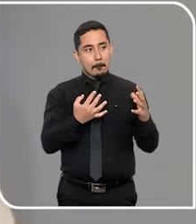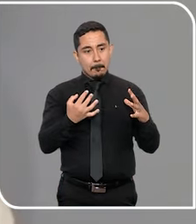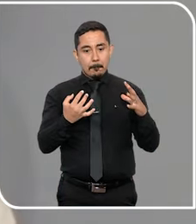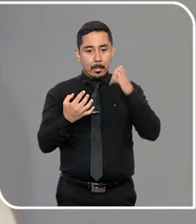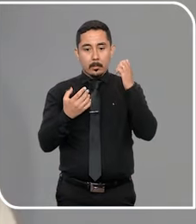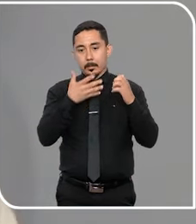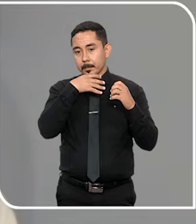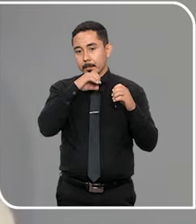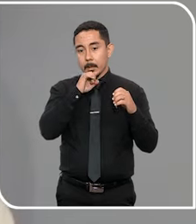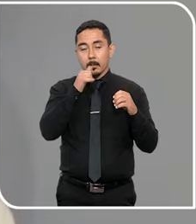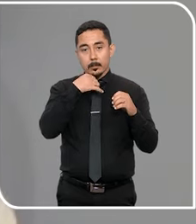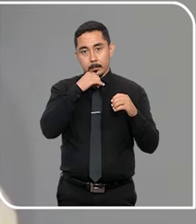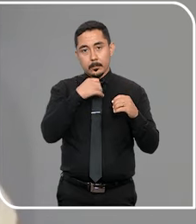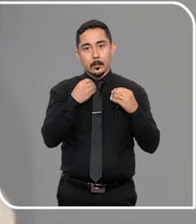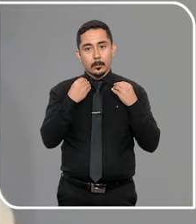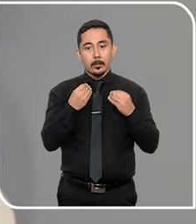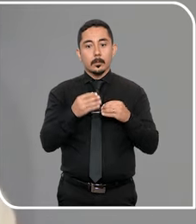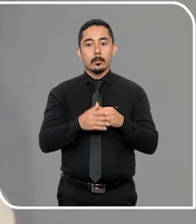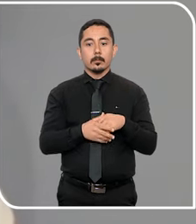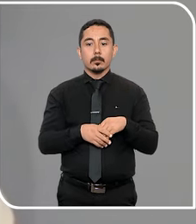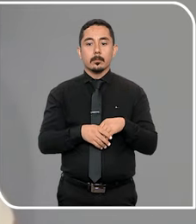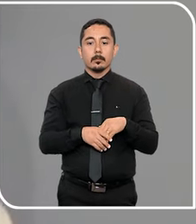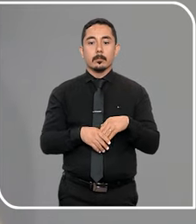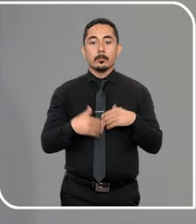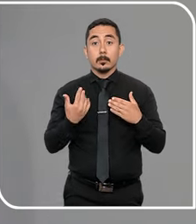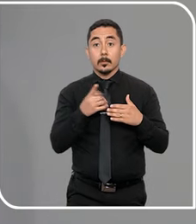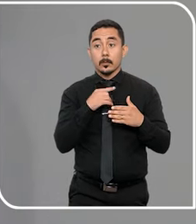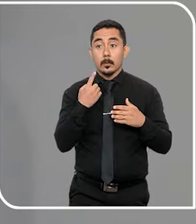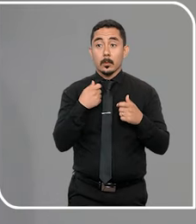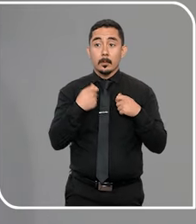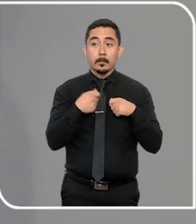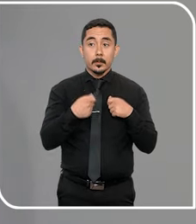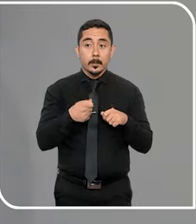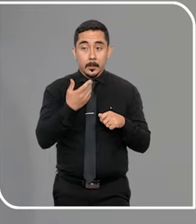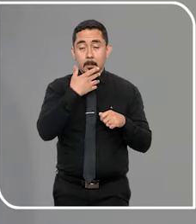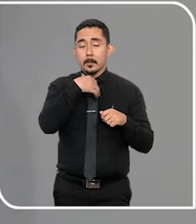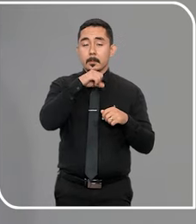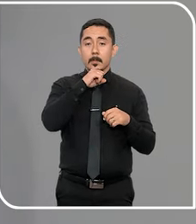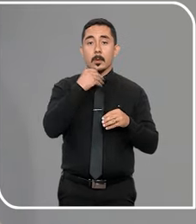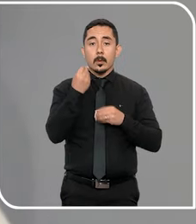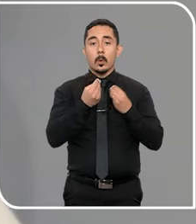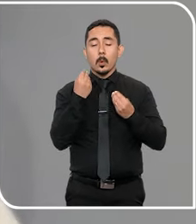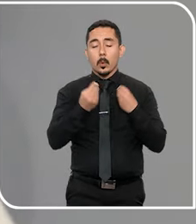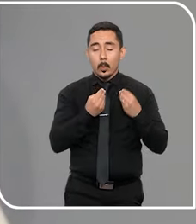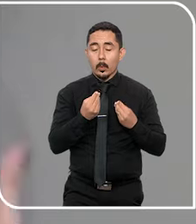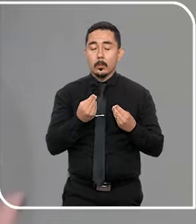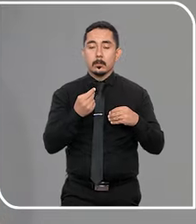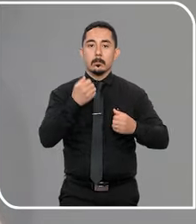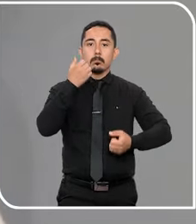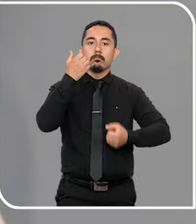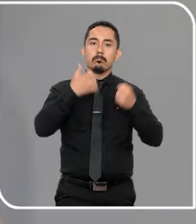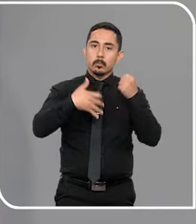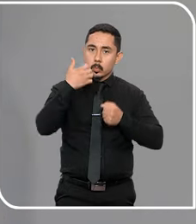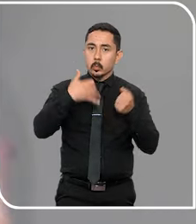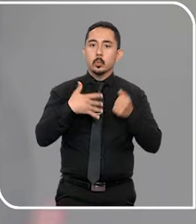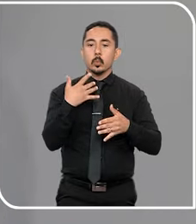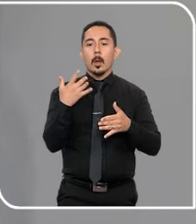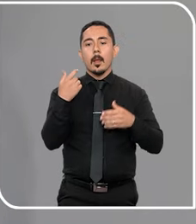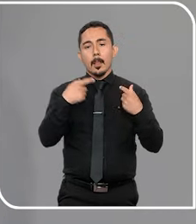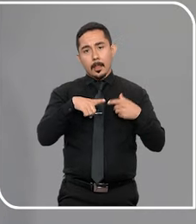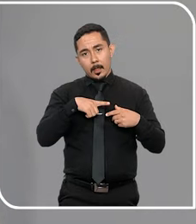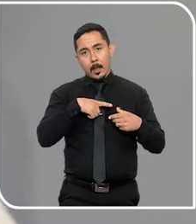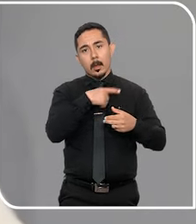eu levei bronca do meu pai e da minha mãe então Gente o que o que nós devemos fazer como os pais é isso é é